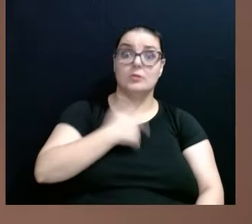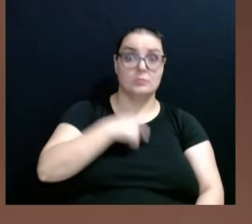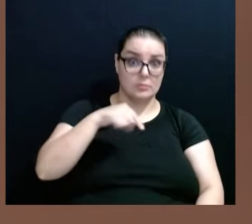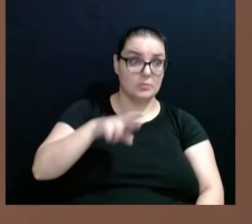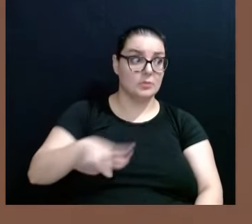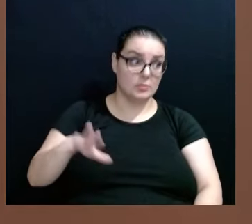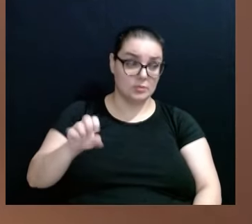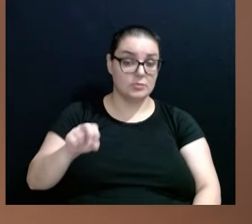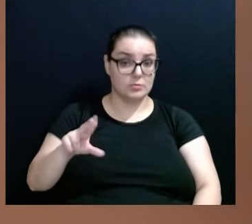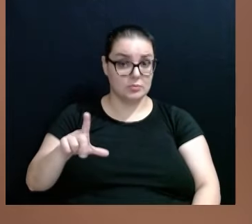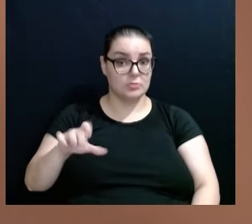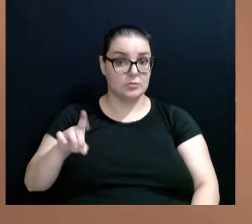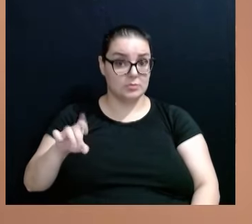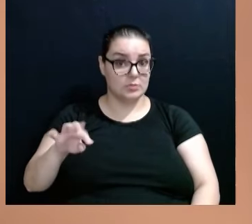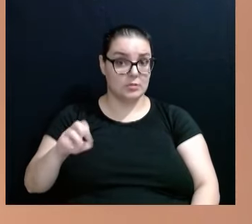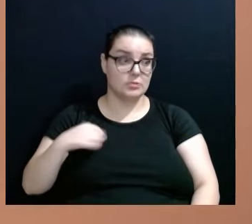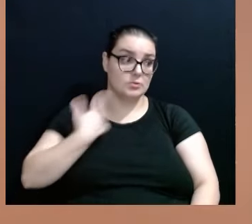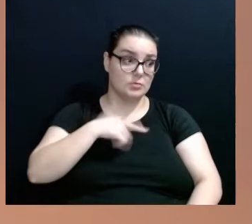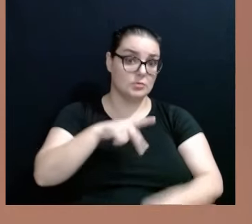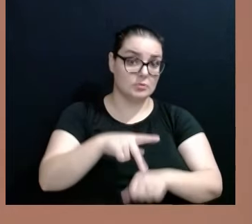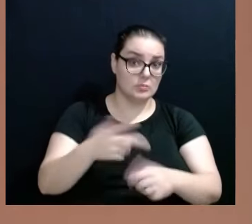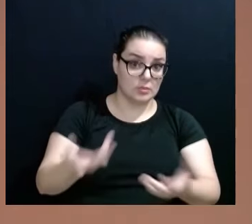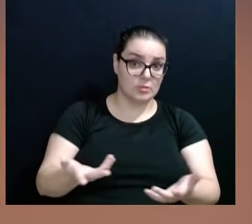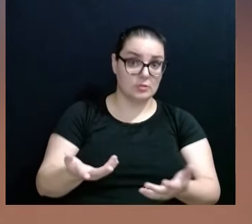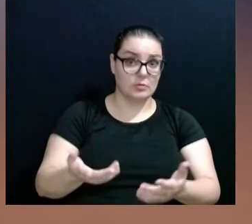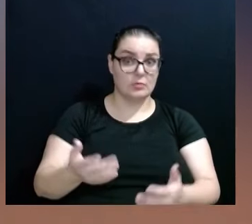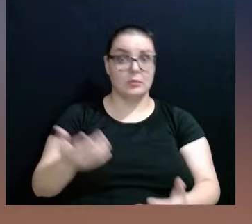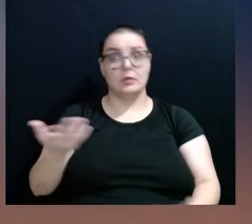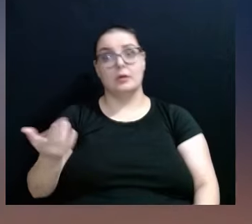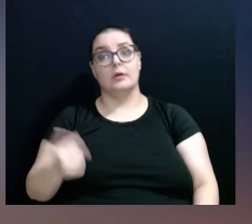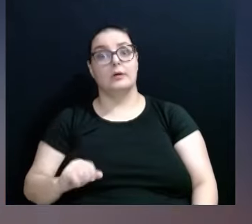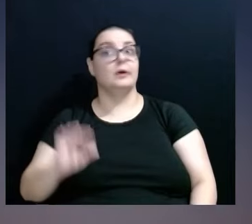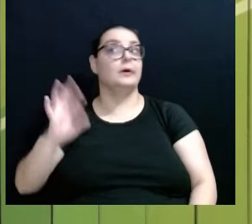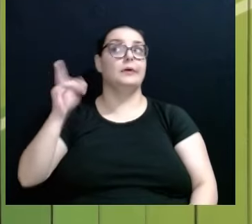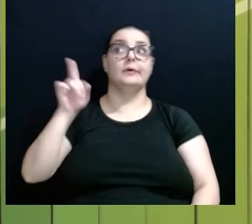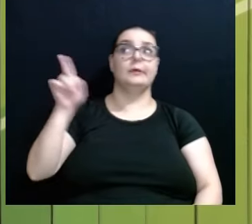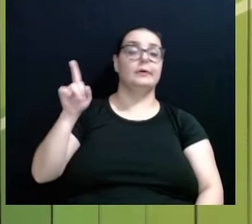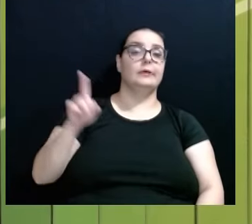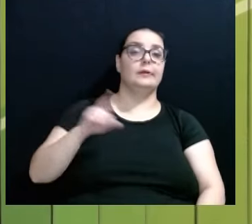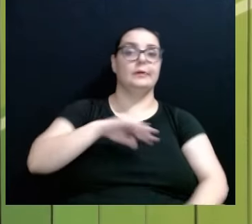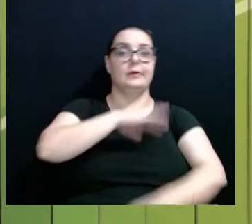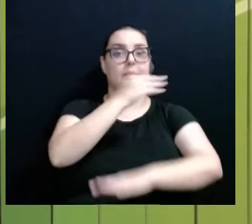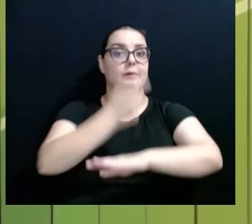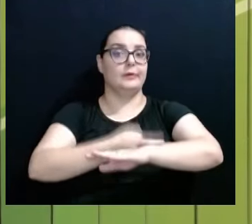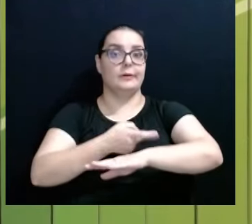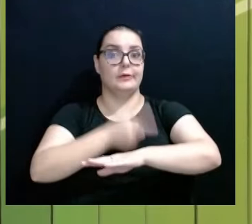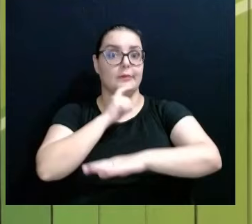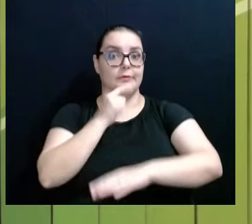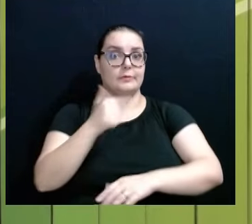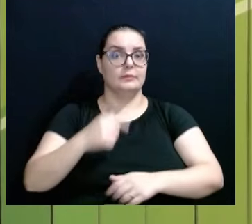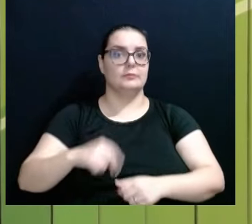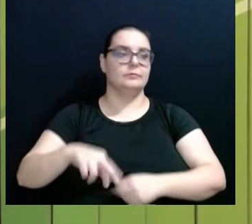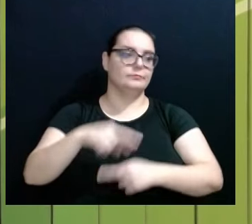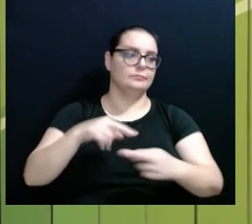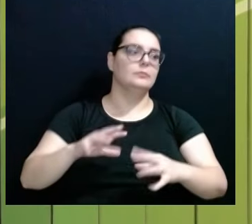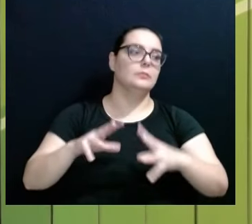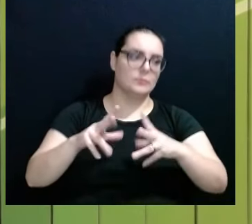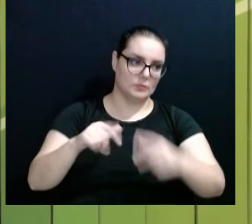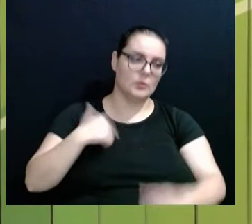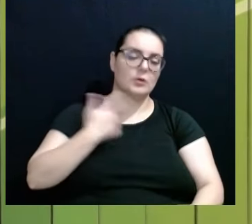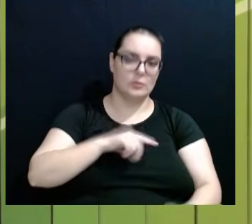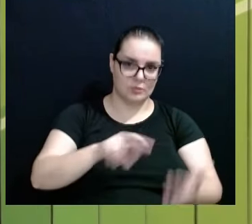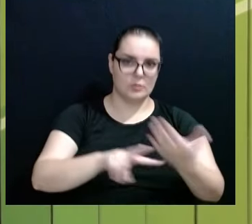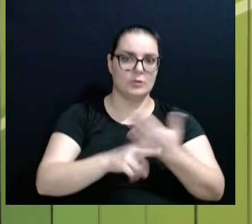bem próximo de nós aqui na região sudeste do nosso país, né? Ou então, está acontecendo lá na geleira, eu não tenho nada a ver com